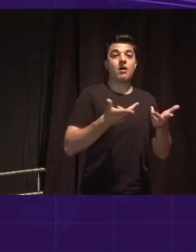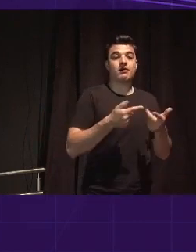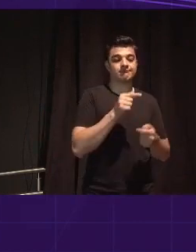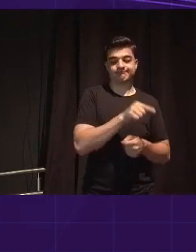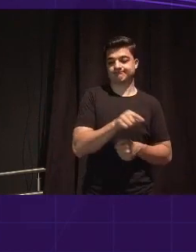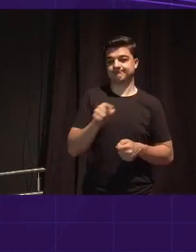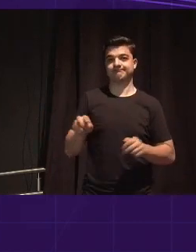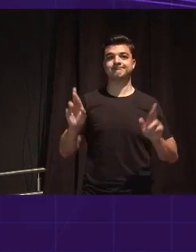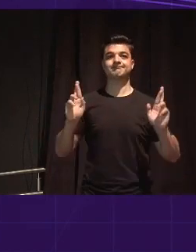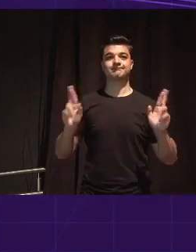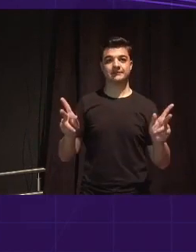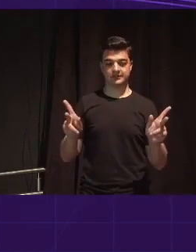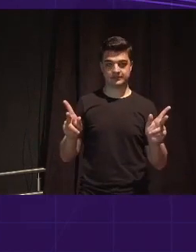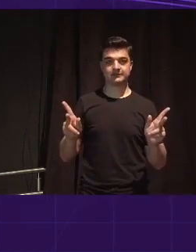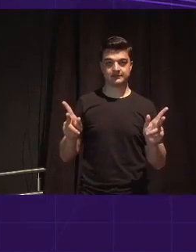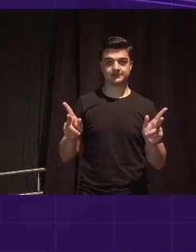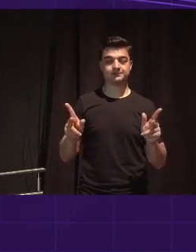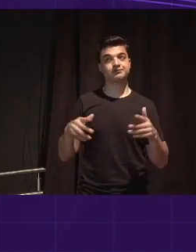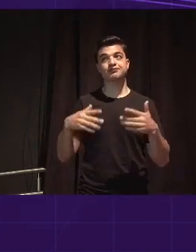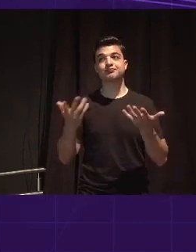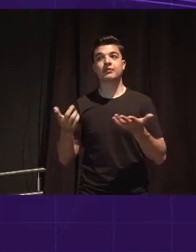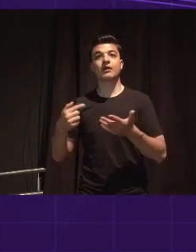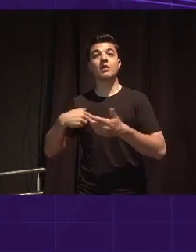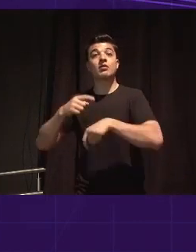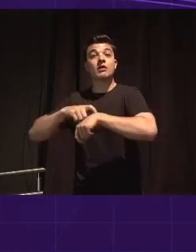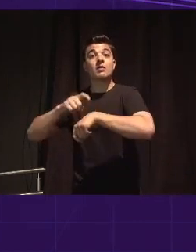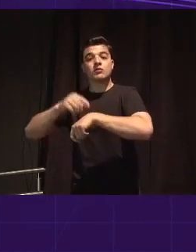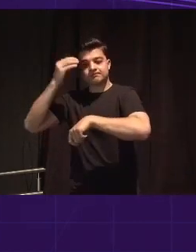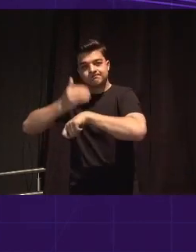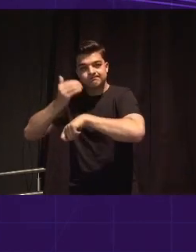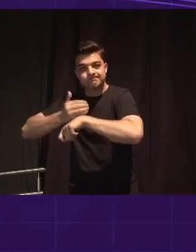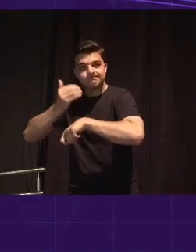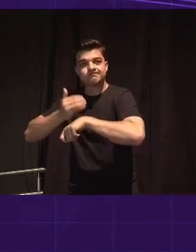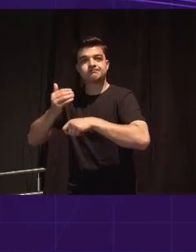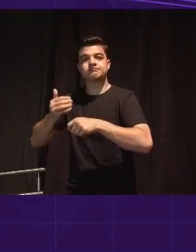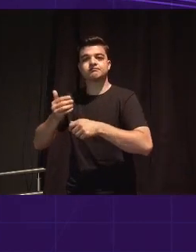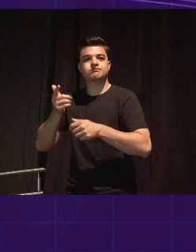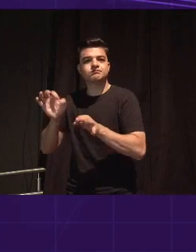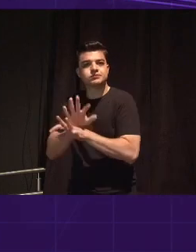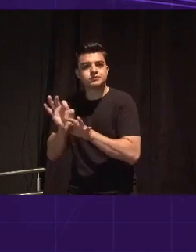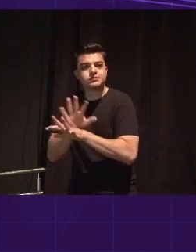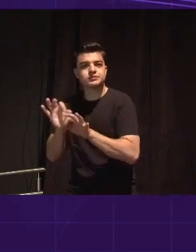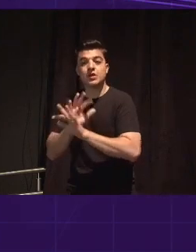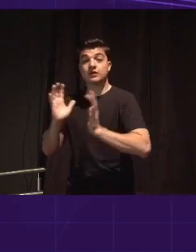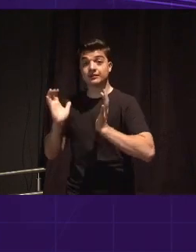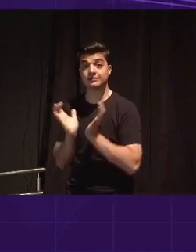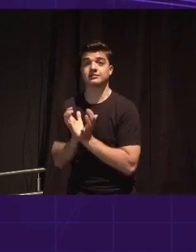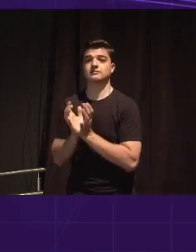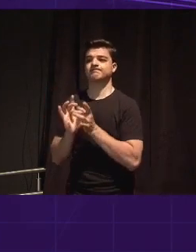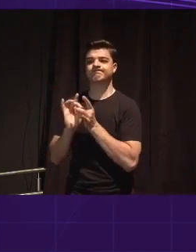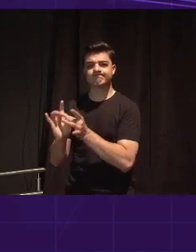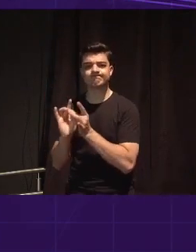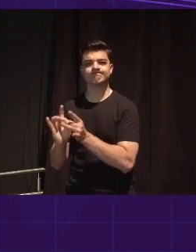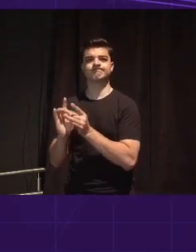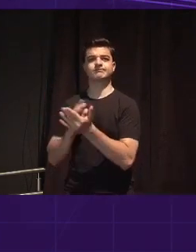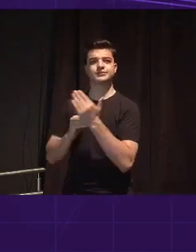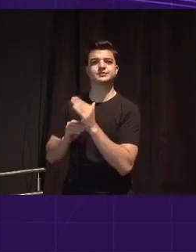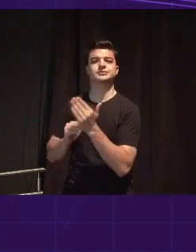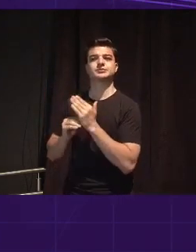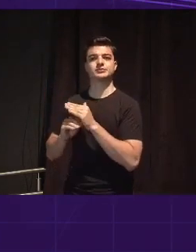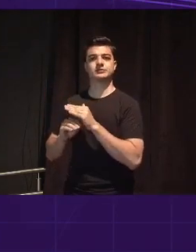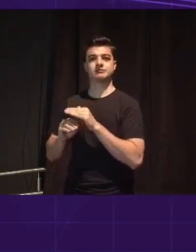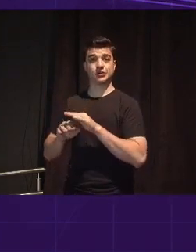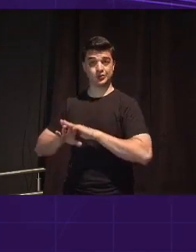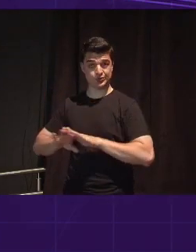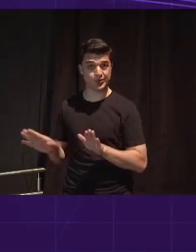estou entregando no tempo correto, uma vazão está ótima, etc. O time está engajado, não tem muitos gargalos. Não é só isso,